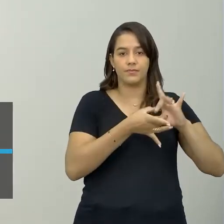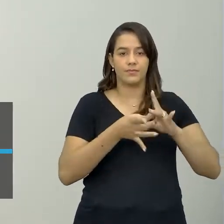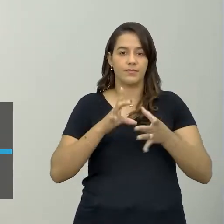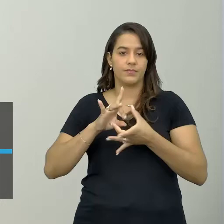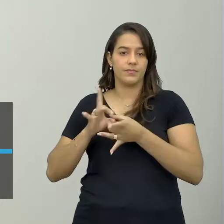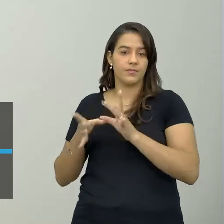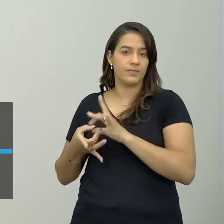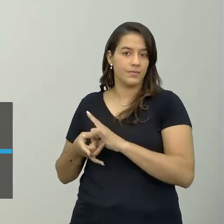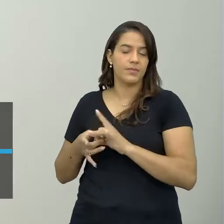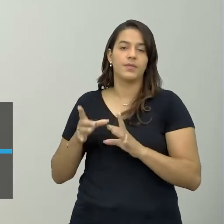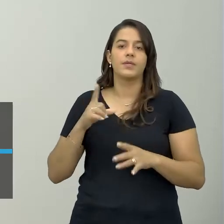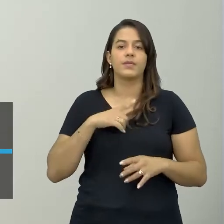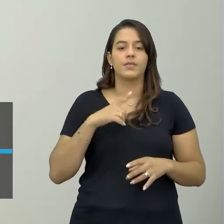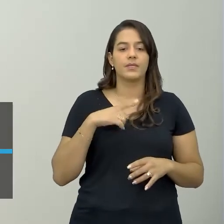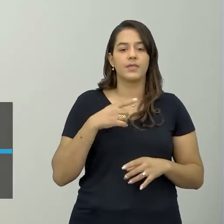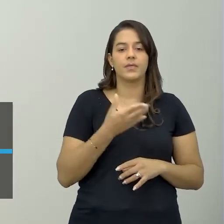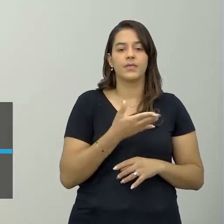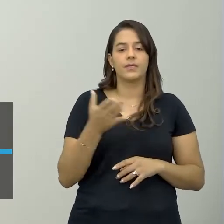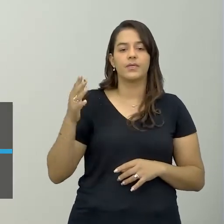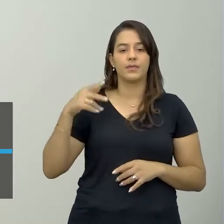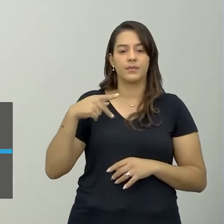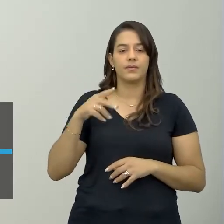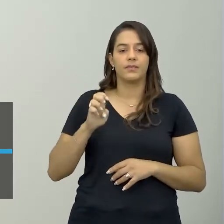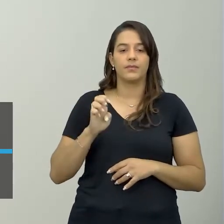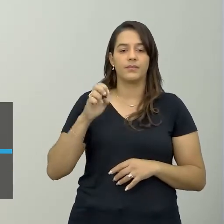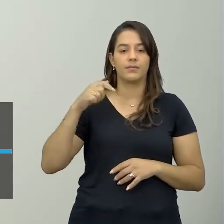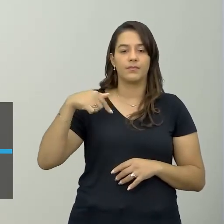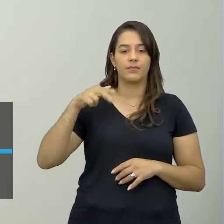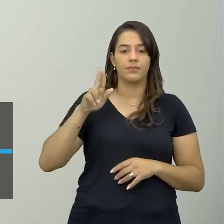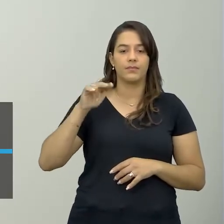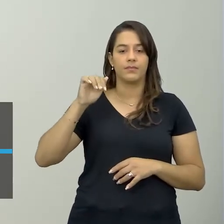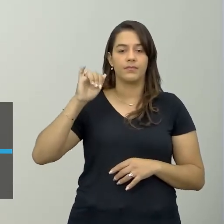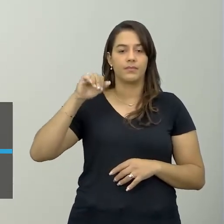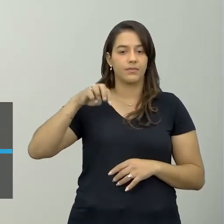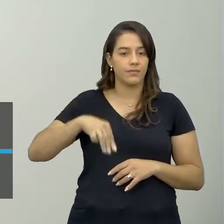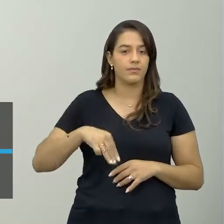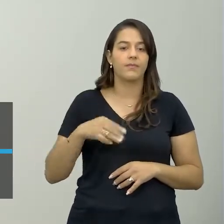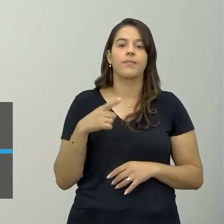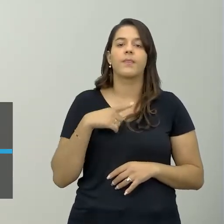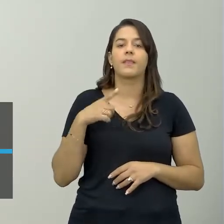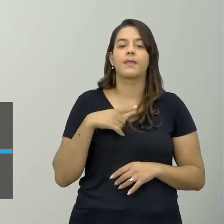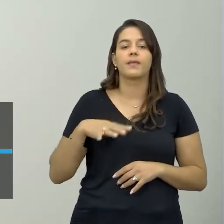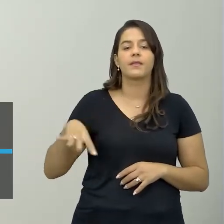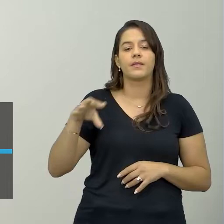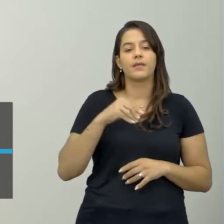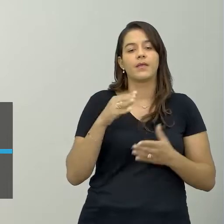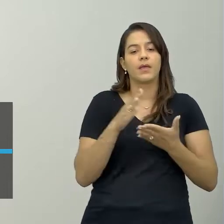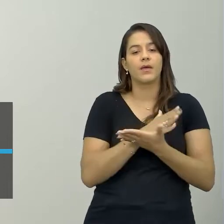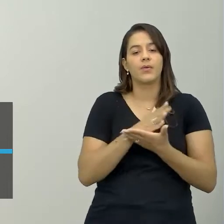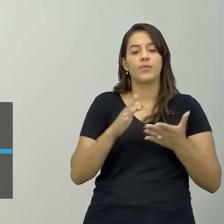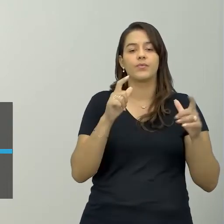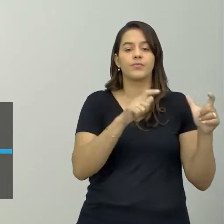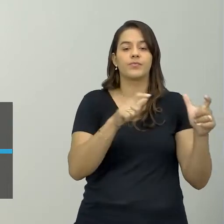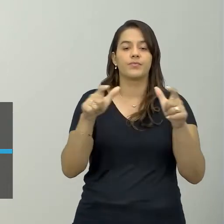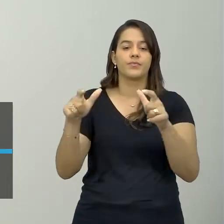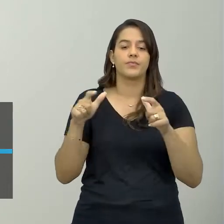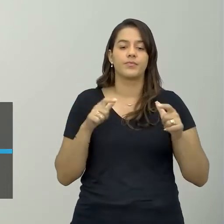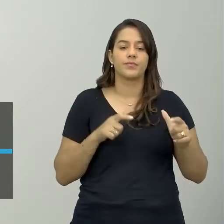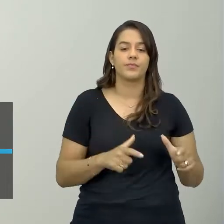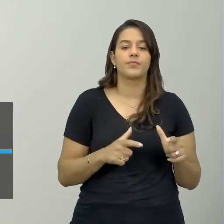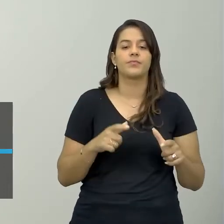eu sou muito ligada a esportes, mas que foi em Pequim, e aí começaram a sair as notícias de que, por exemplo, tem alguns lugares de Pequim, porque